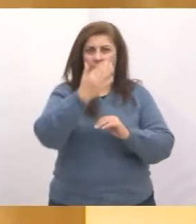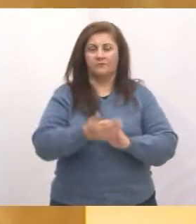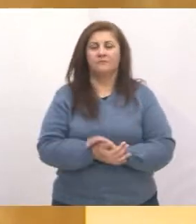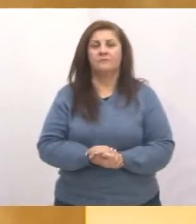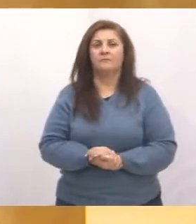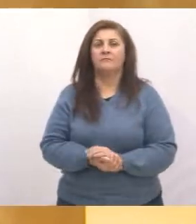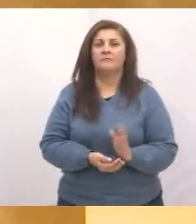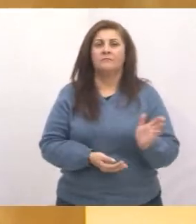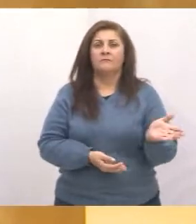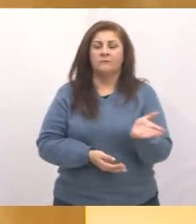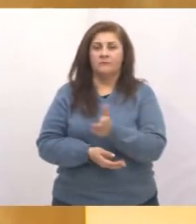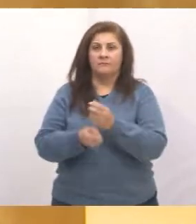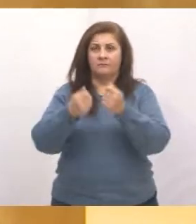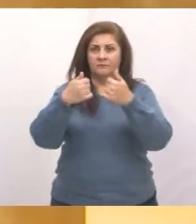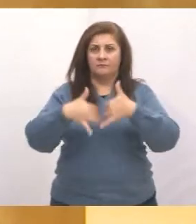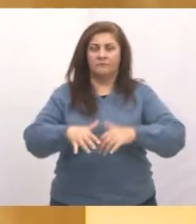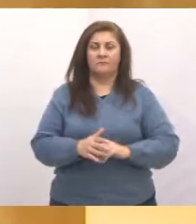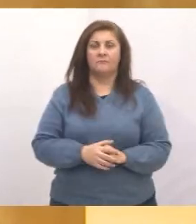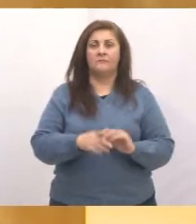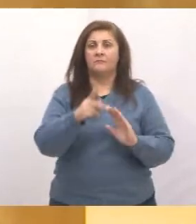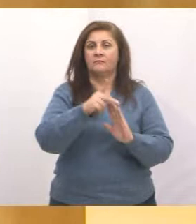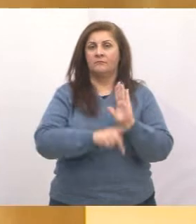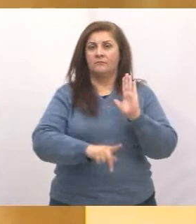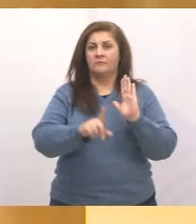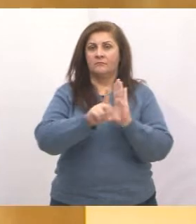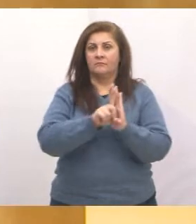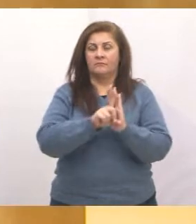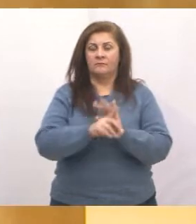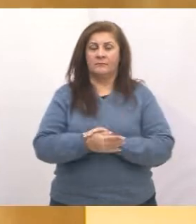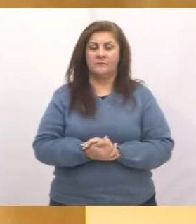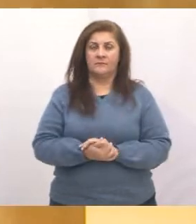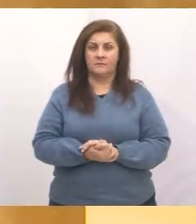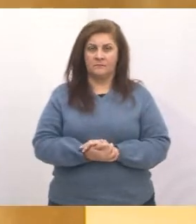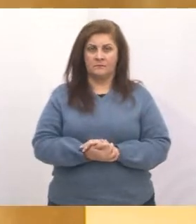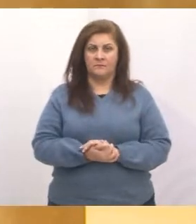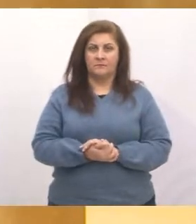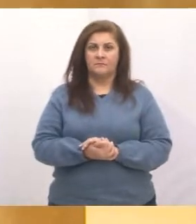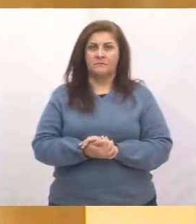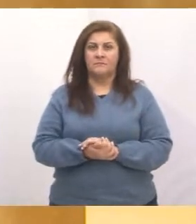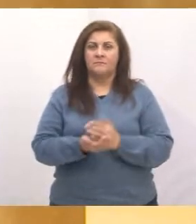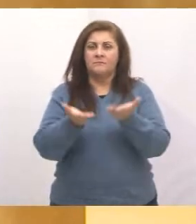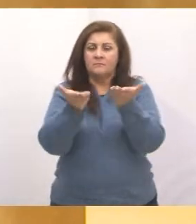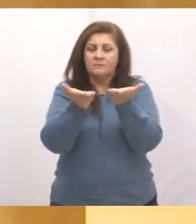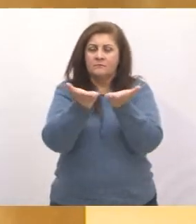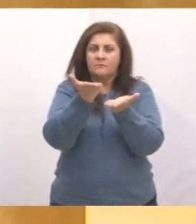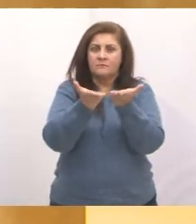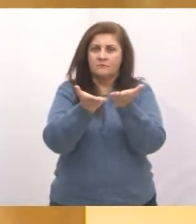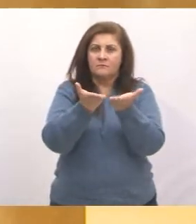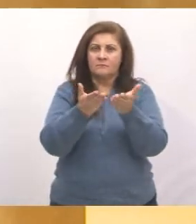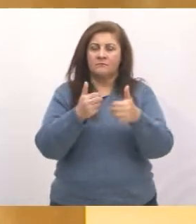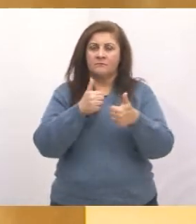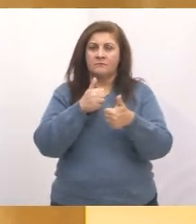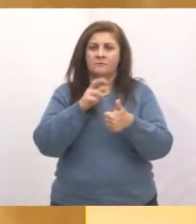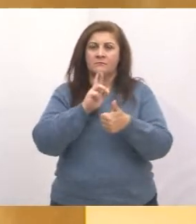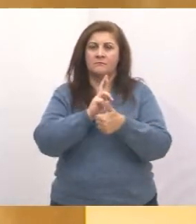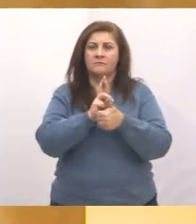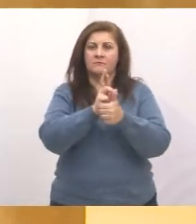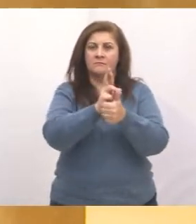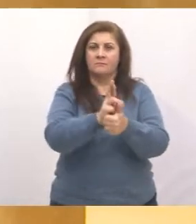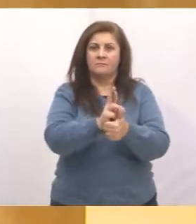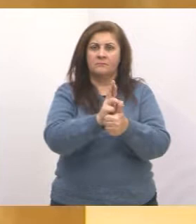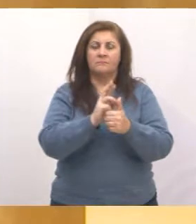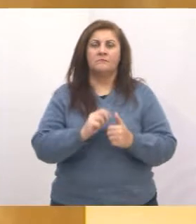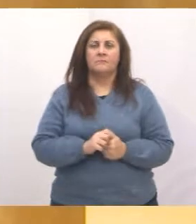Bom, esse projeto de lei, ele equipara a Procuradoria do Serviço de Regulação